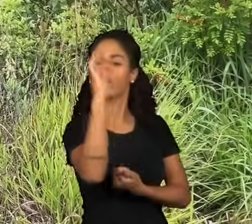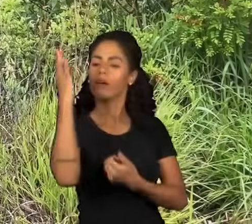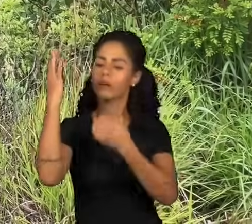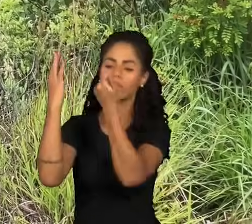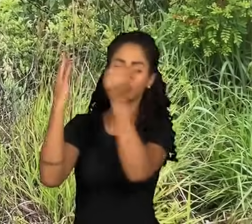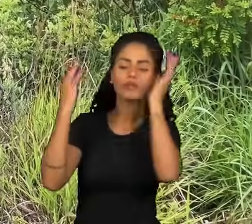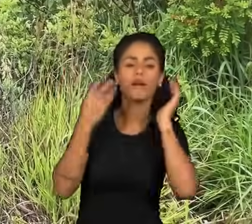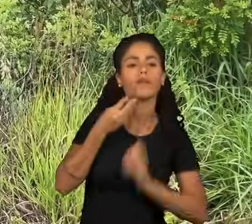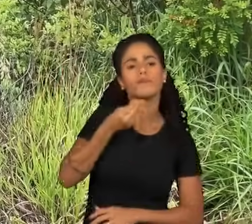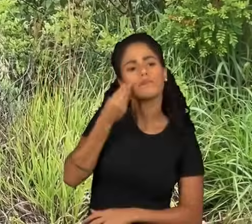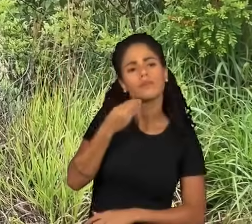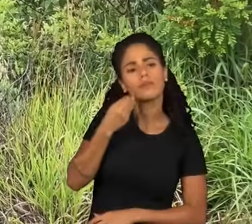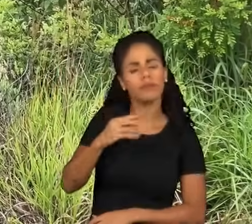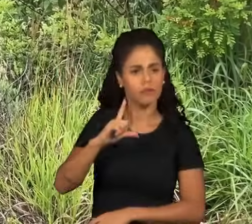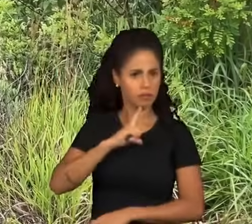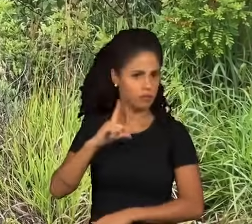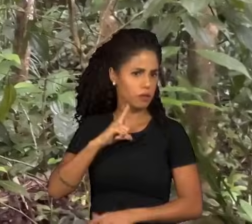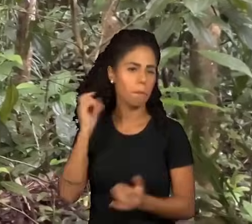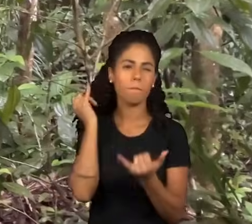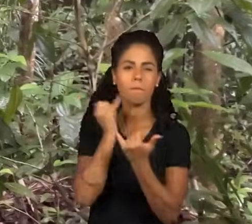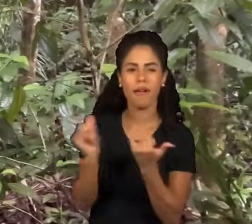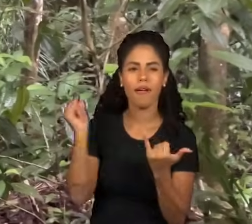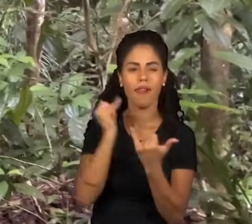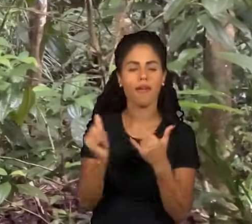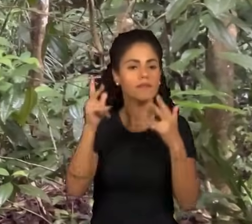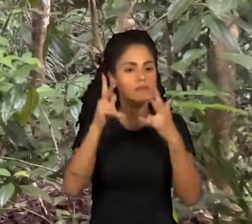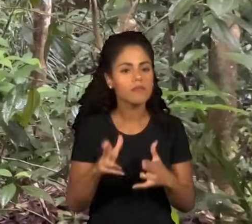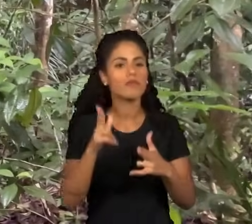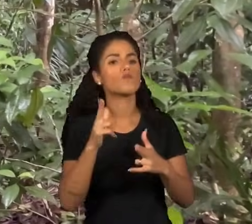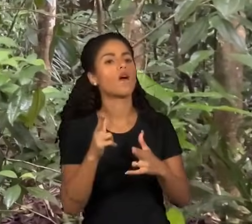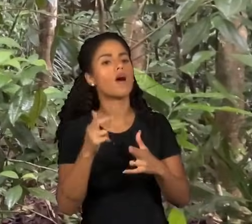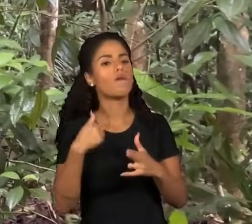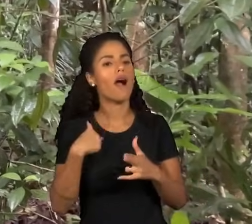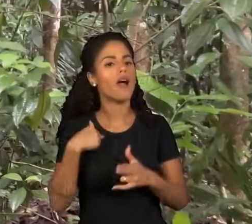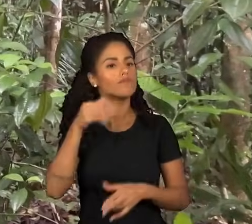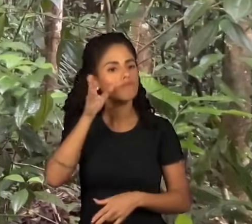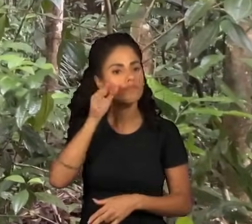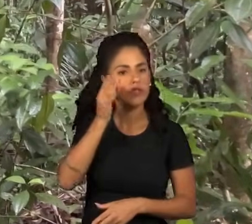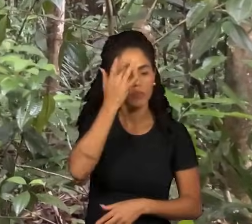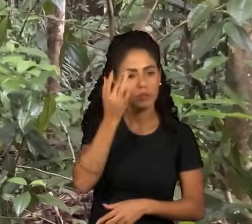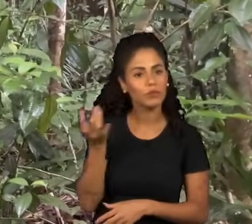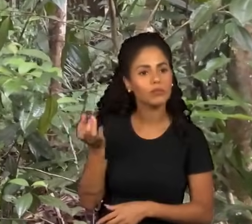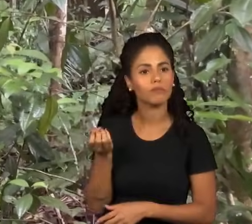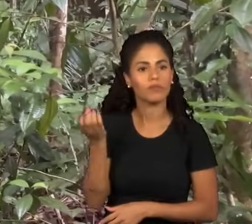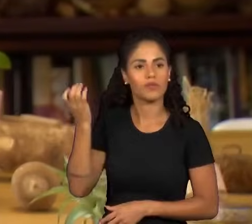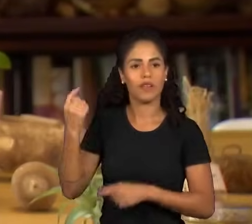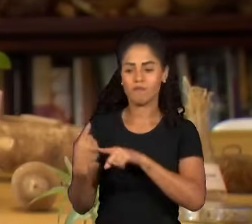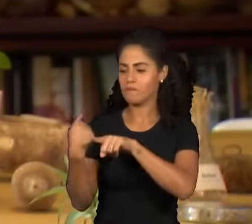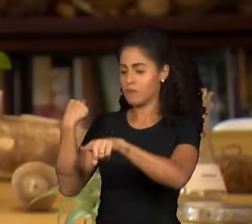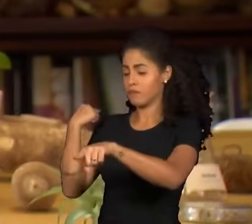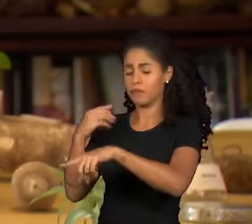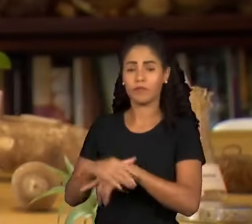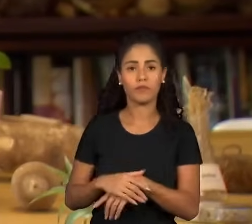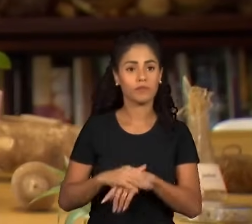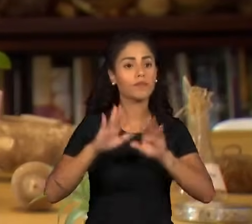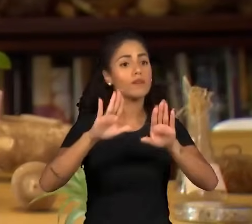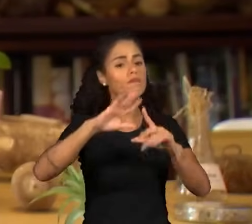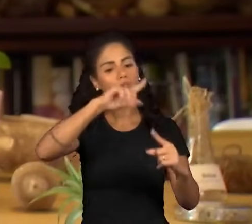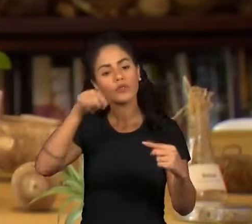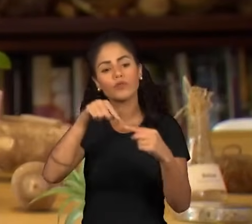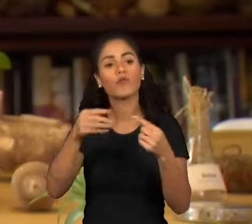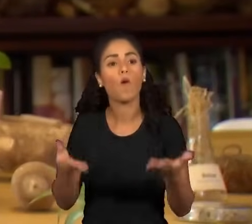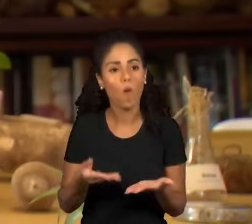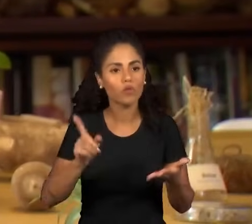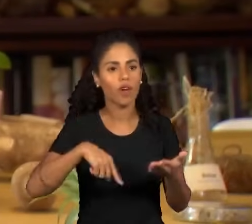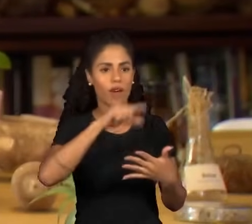uma experiência que, na verdade, é muito parecida com as expedições que os naturalistas faziam no passado. O foco hoje é a Mata